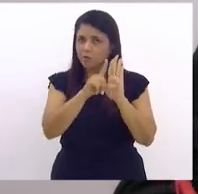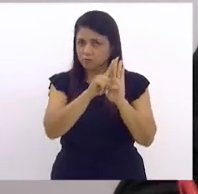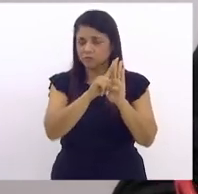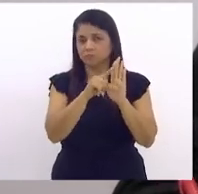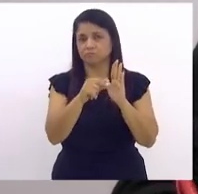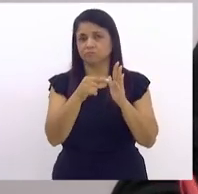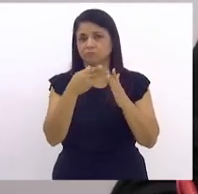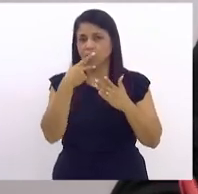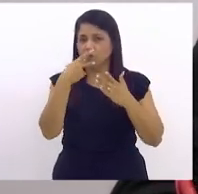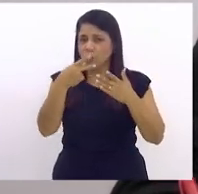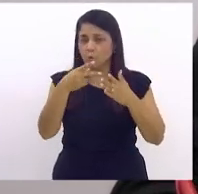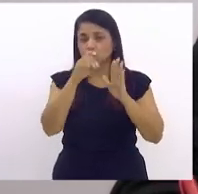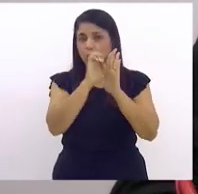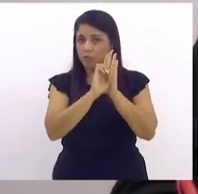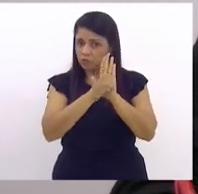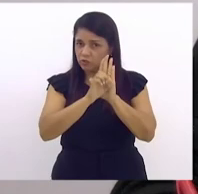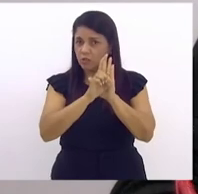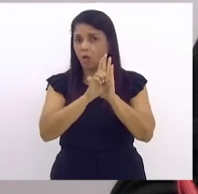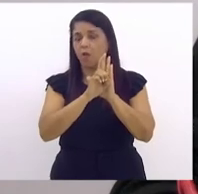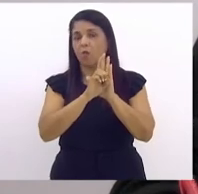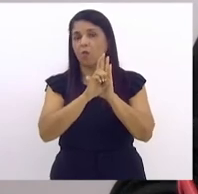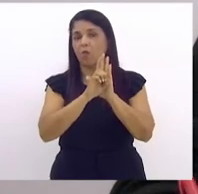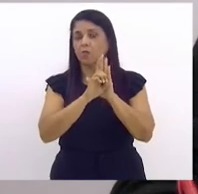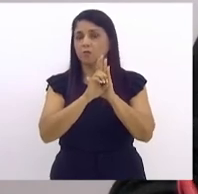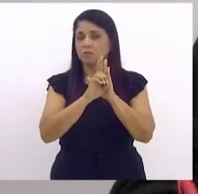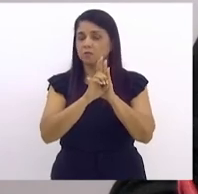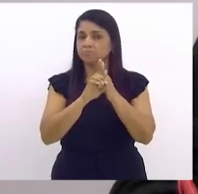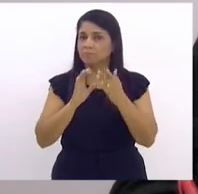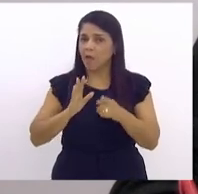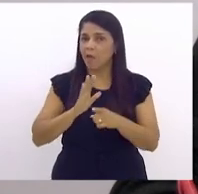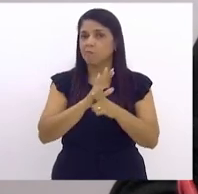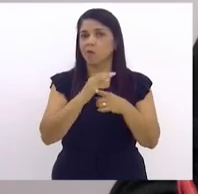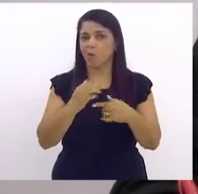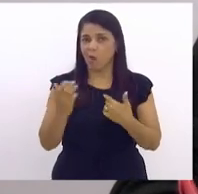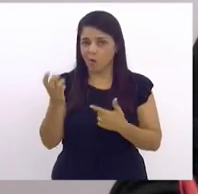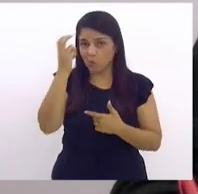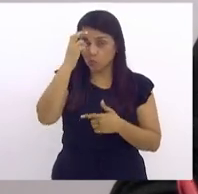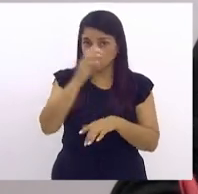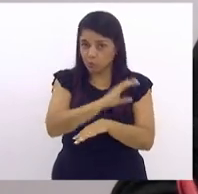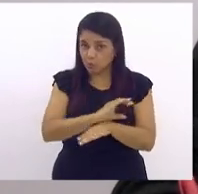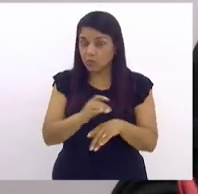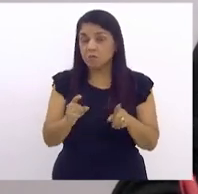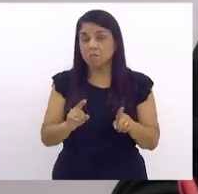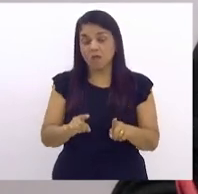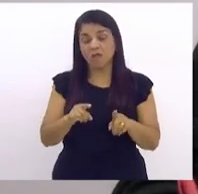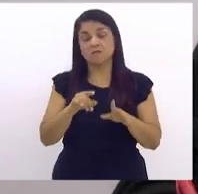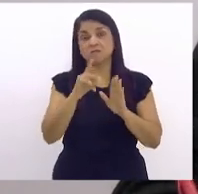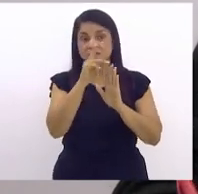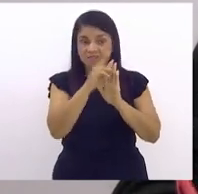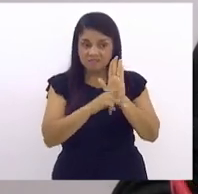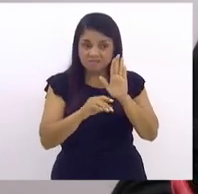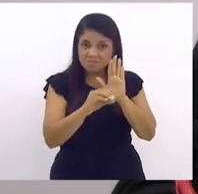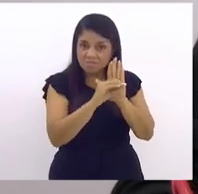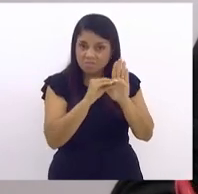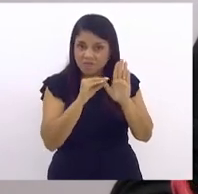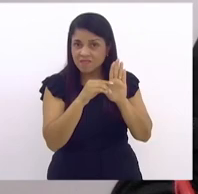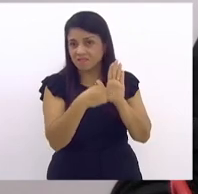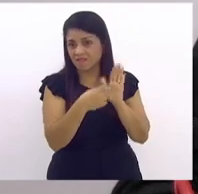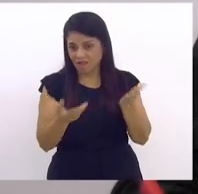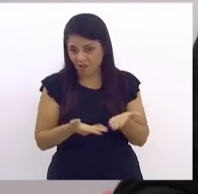questão dos editais que fomentam a cultura. Mas, definitivamente, essas emendas aqui, elas